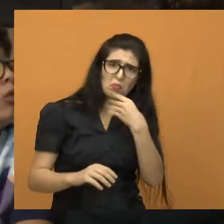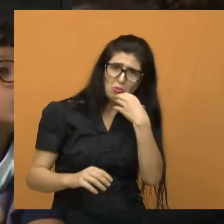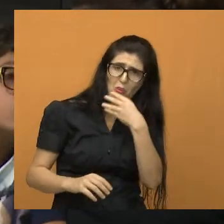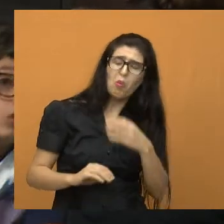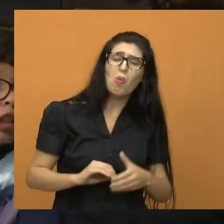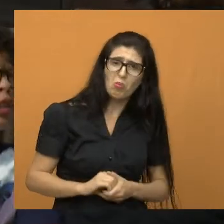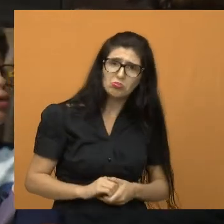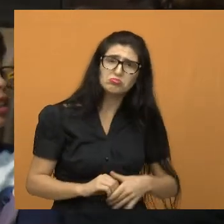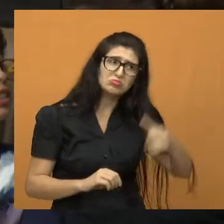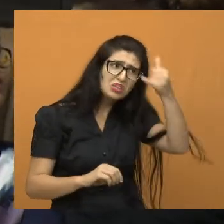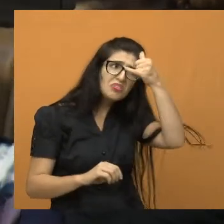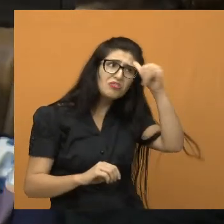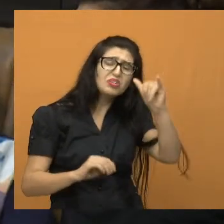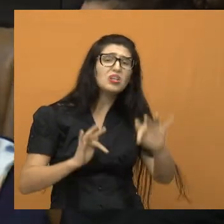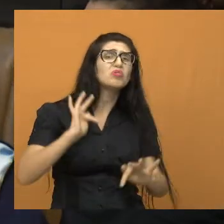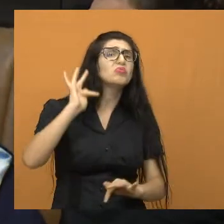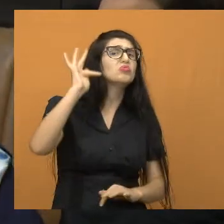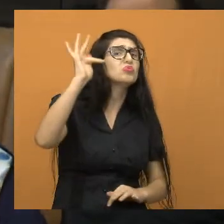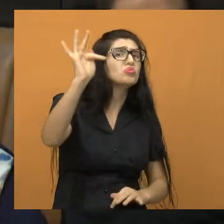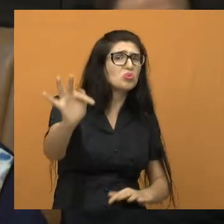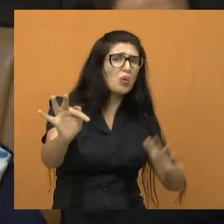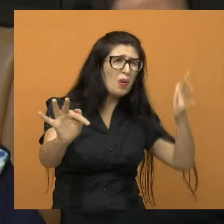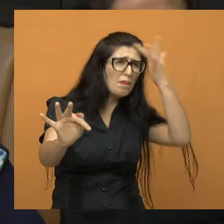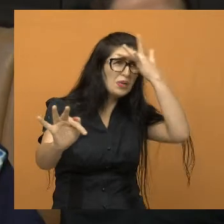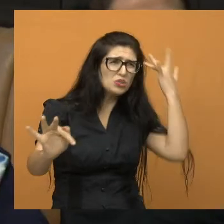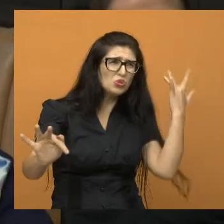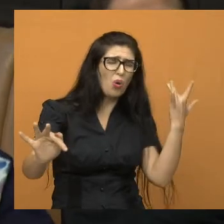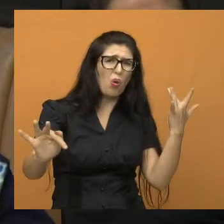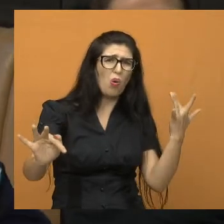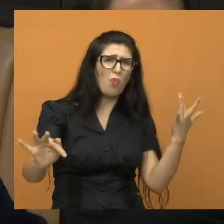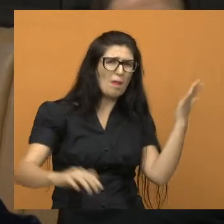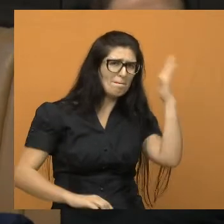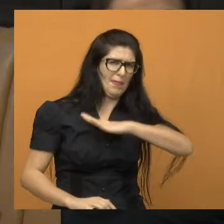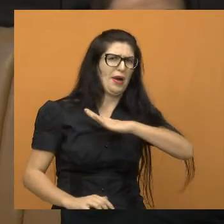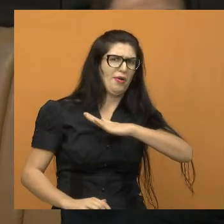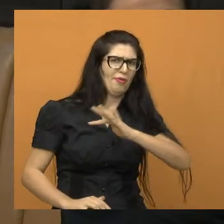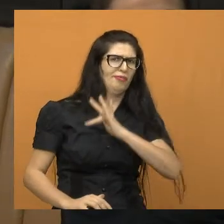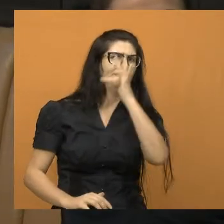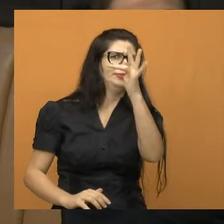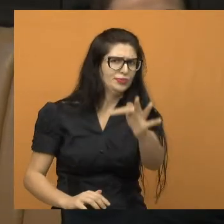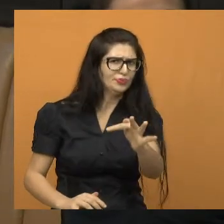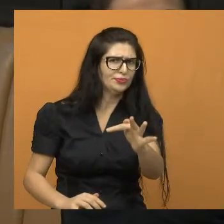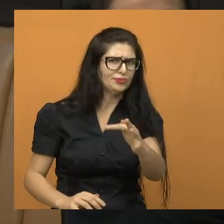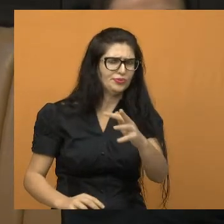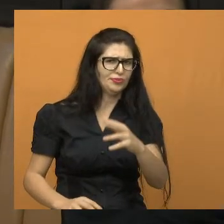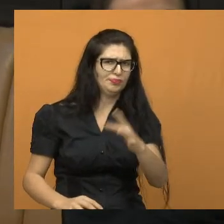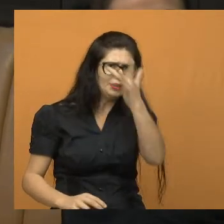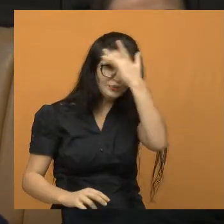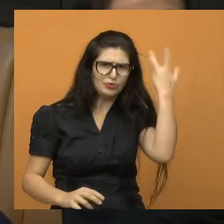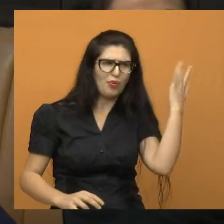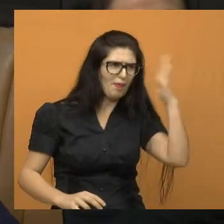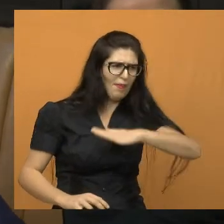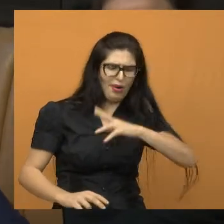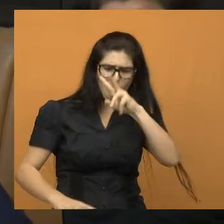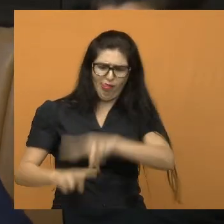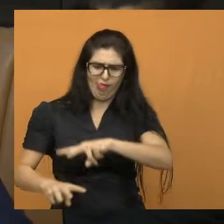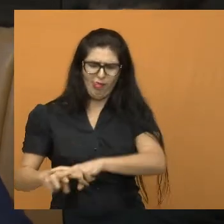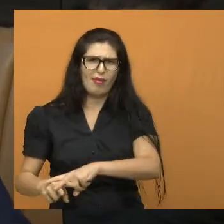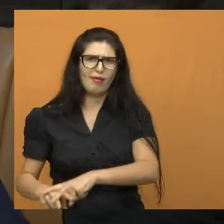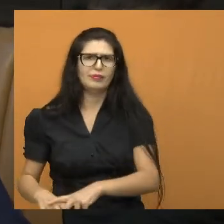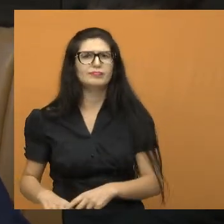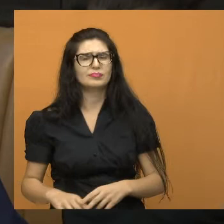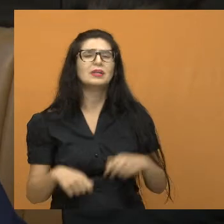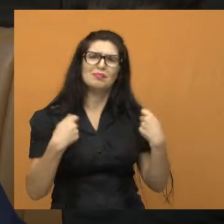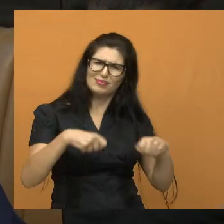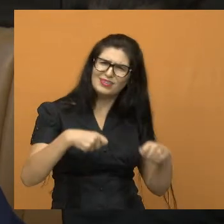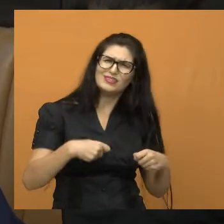né, uma série de gastos e sofrimentos para toda a sociedade. Então, investindo nas crianças e na família, eu acredito